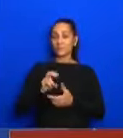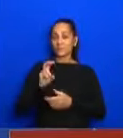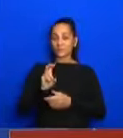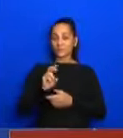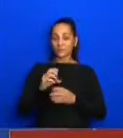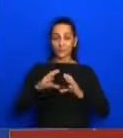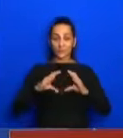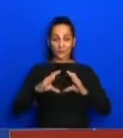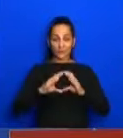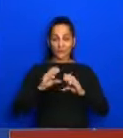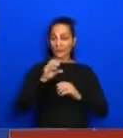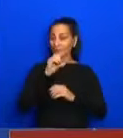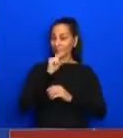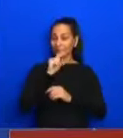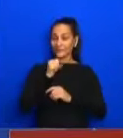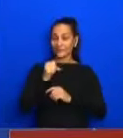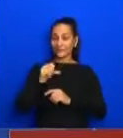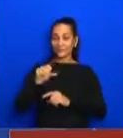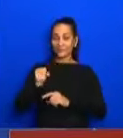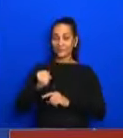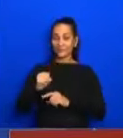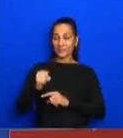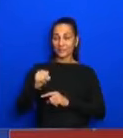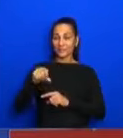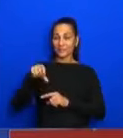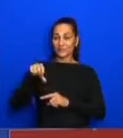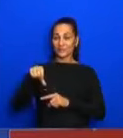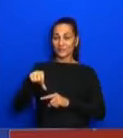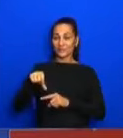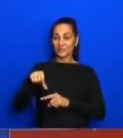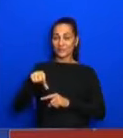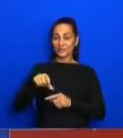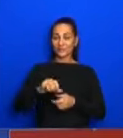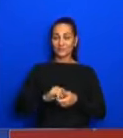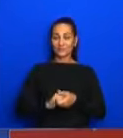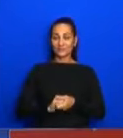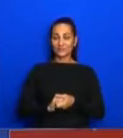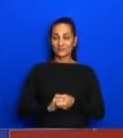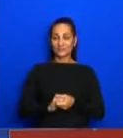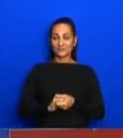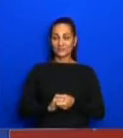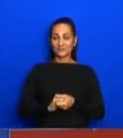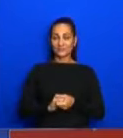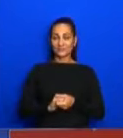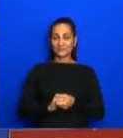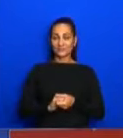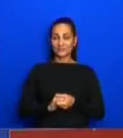5. Bola laranja 89. Laranja número 89.